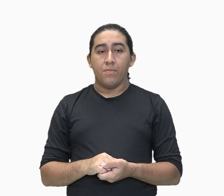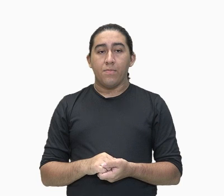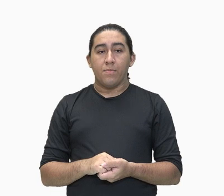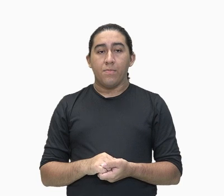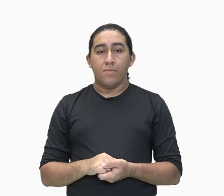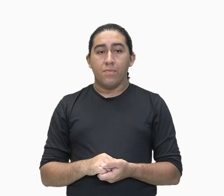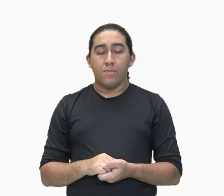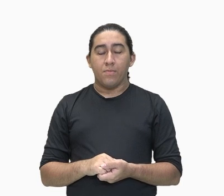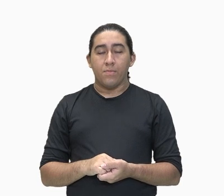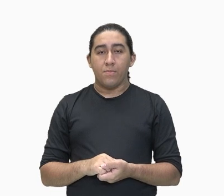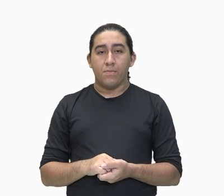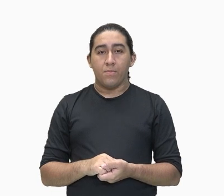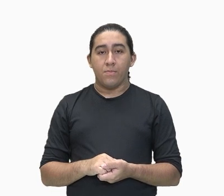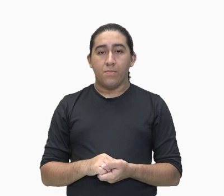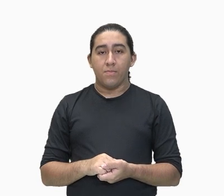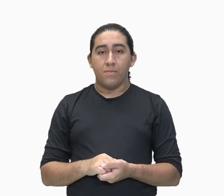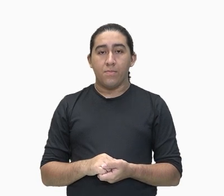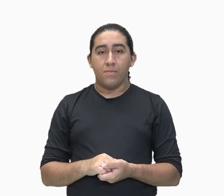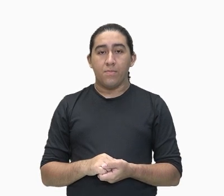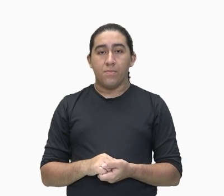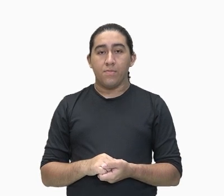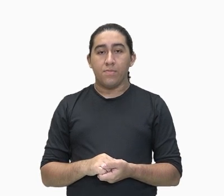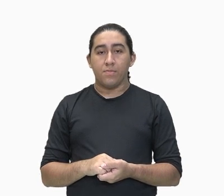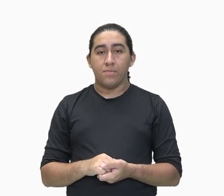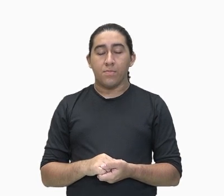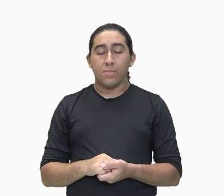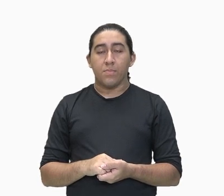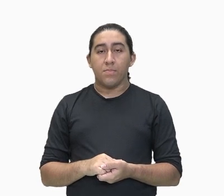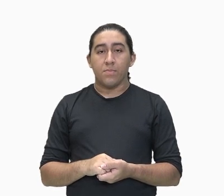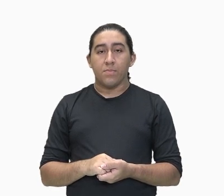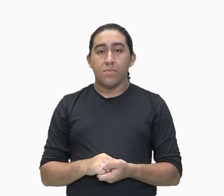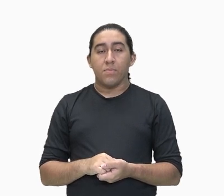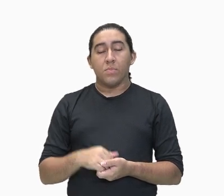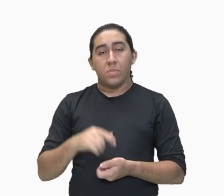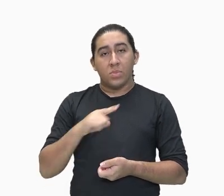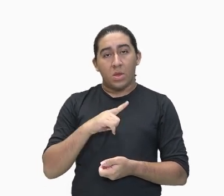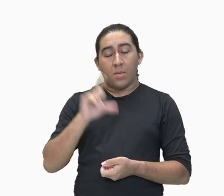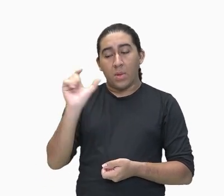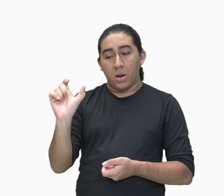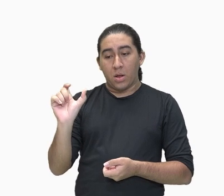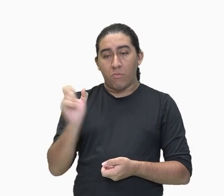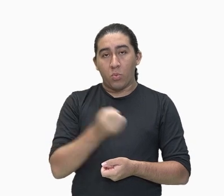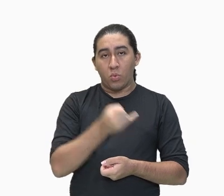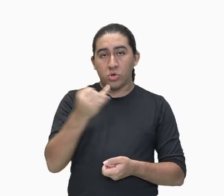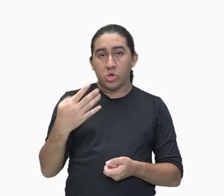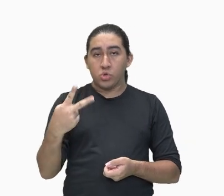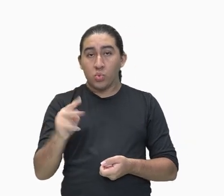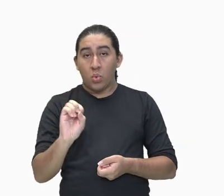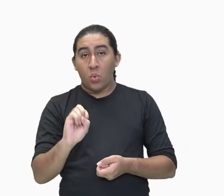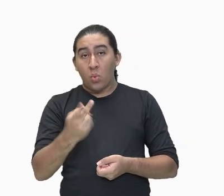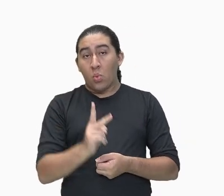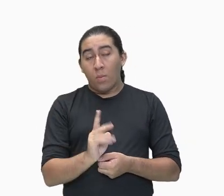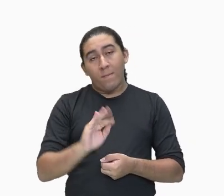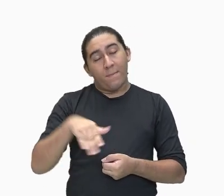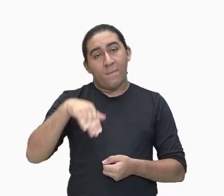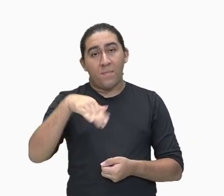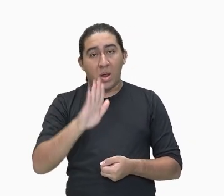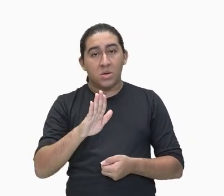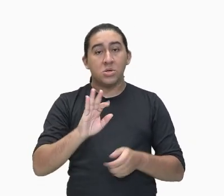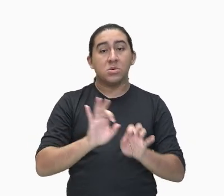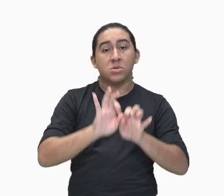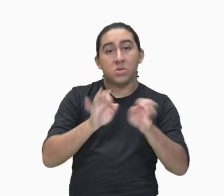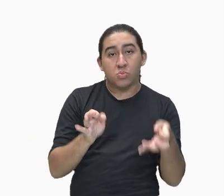composição, como, né? Duas ou mais palavras simples se unem para formar uma